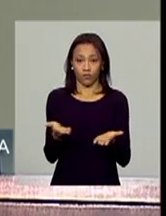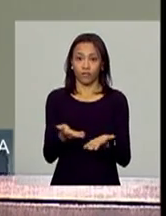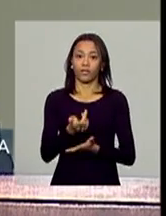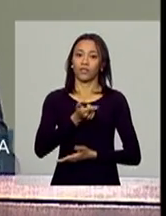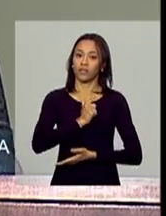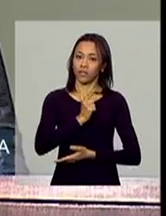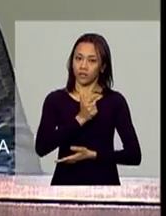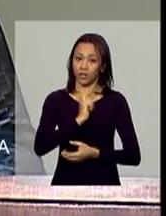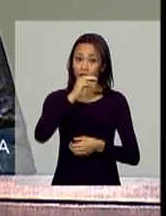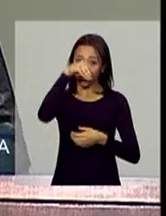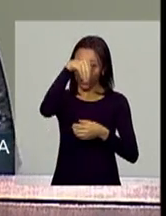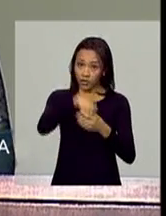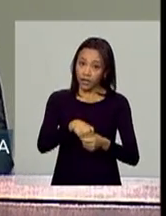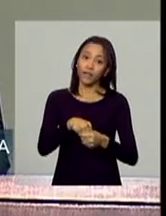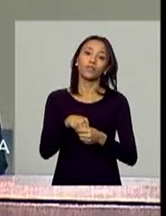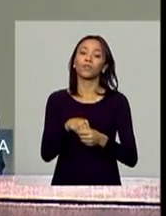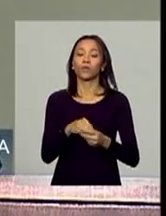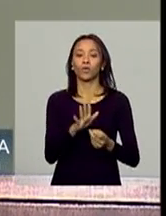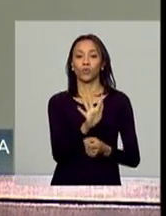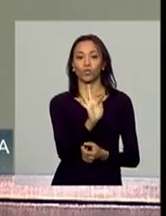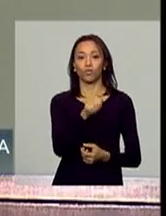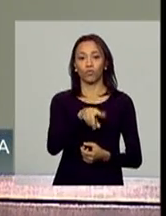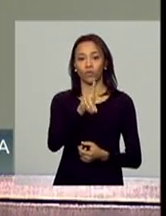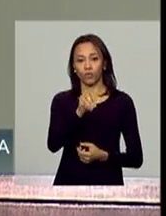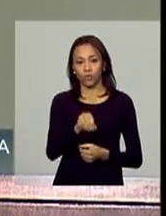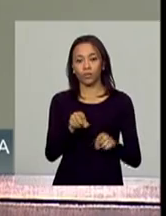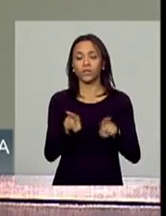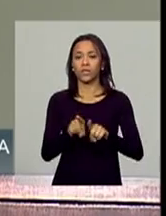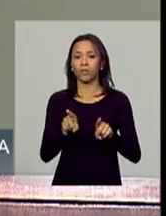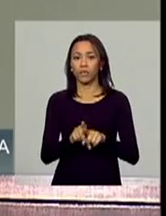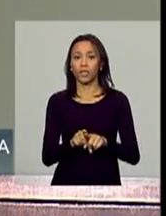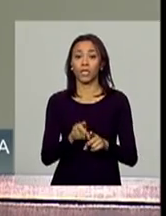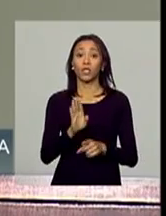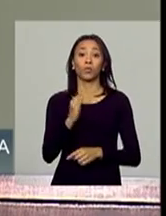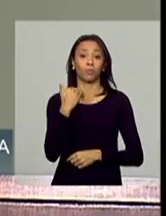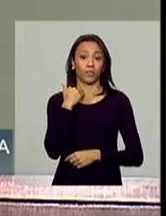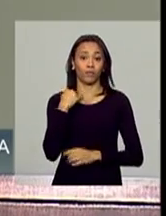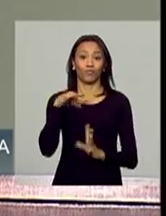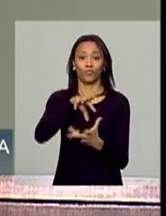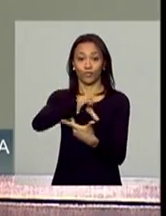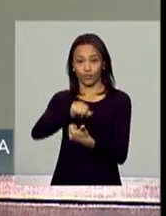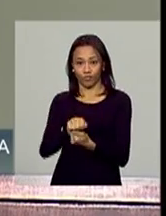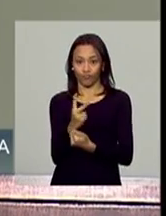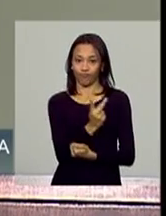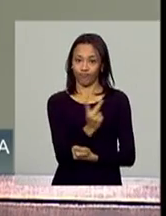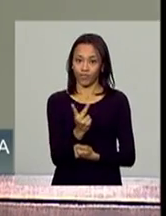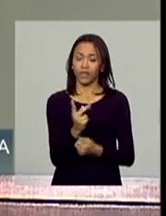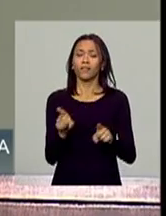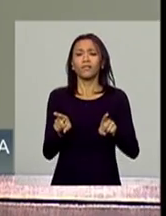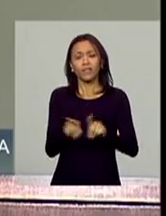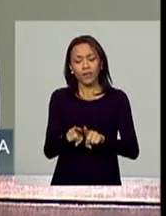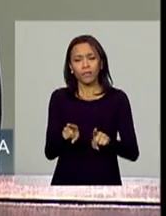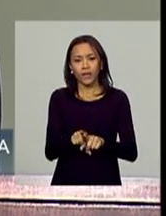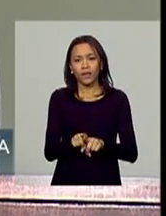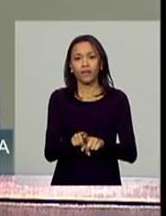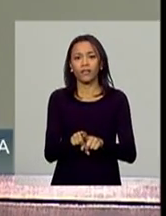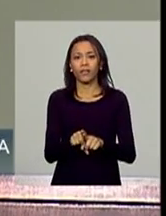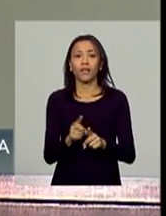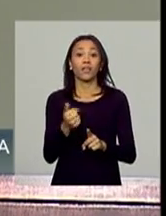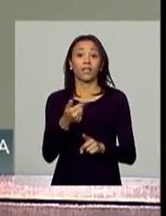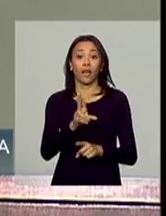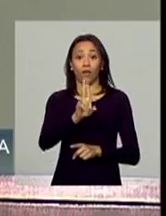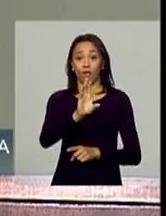nas instituições do Fundo Monetário e do Banco Mundial. Seja também nas próprias